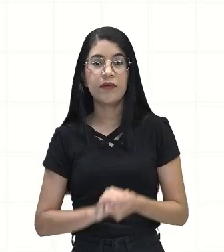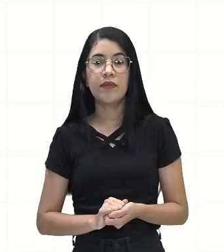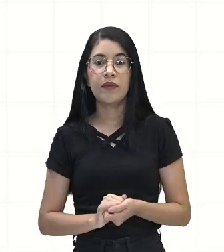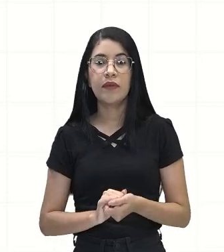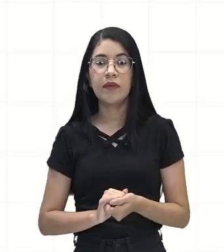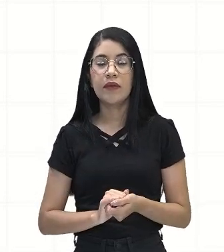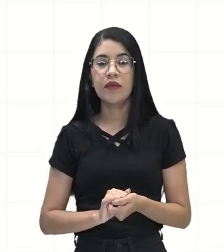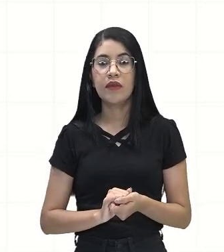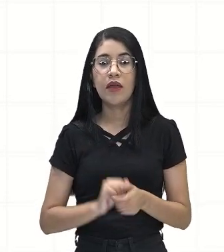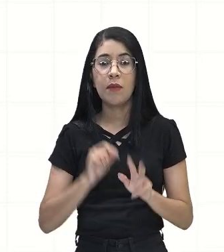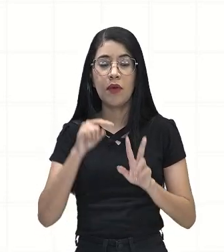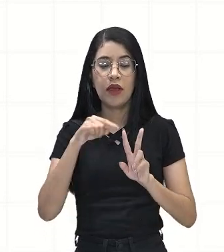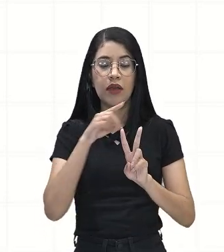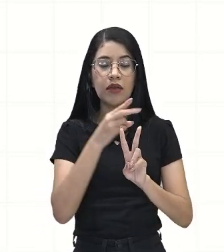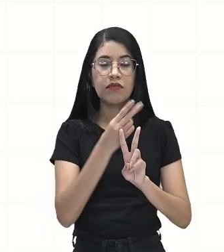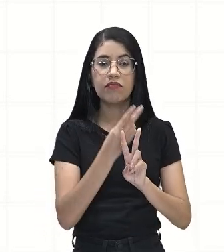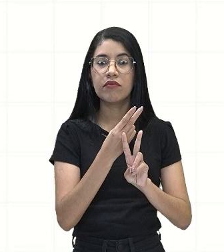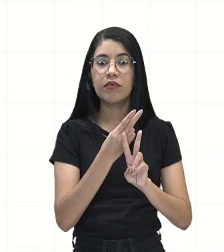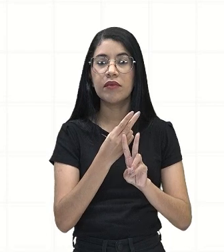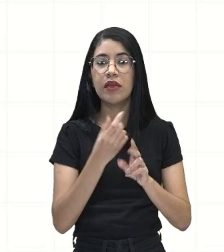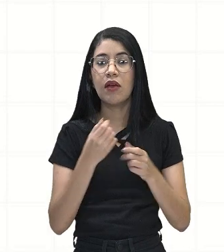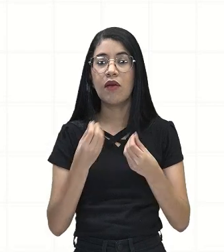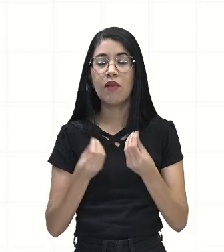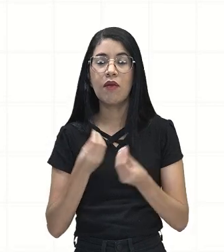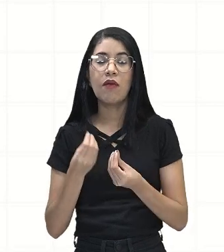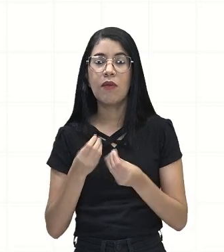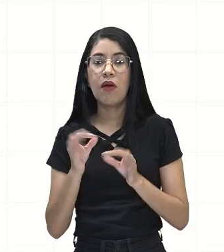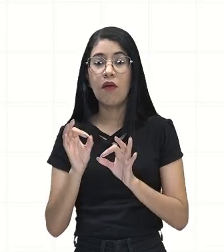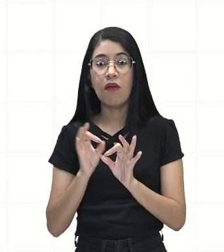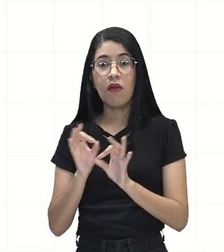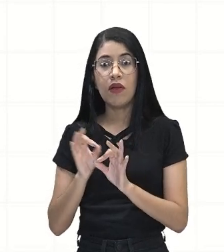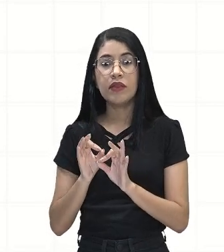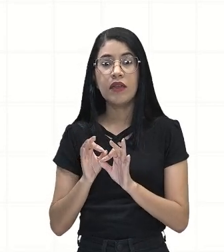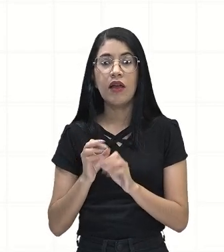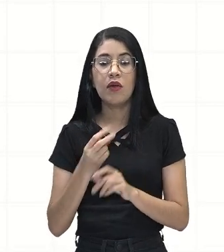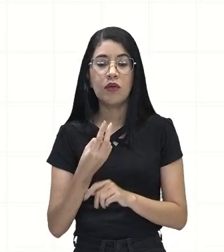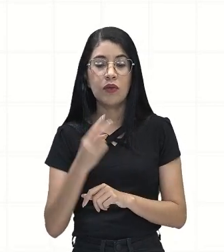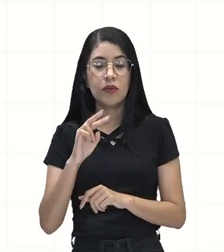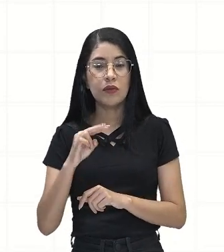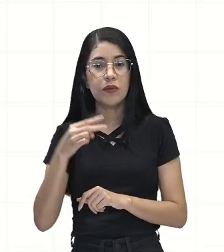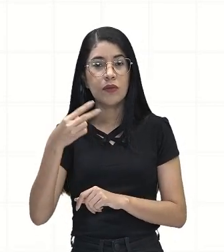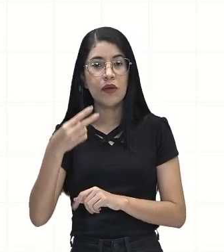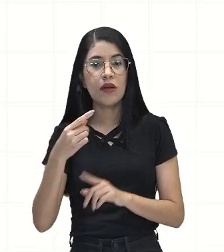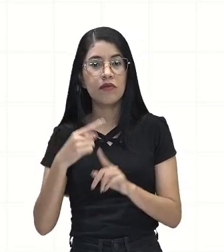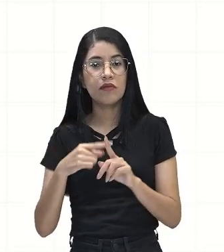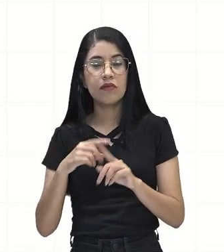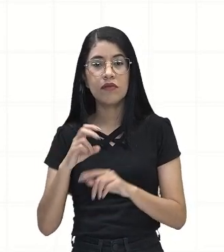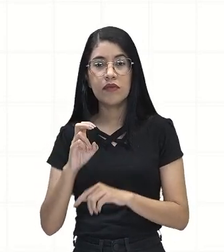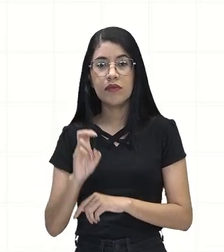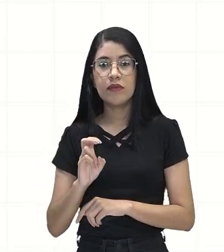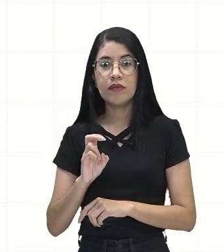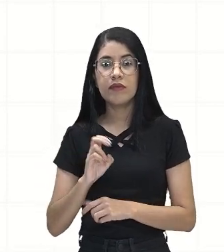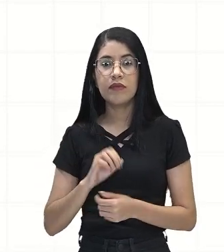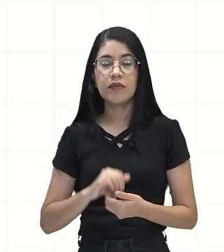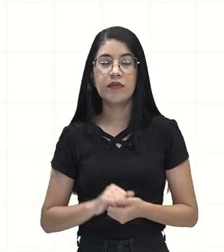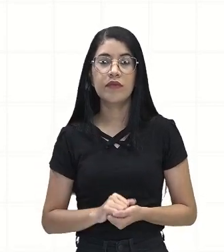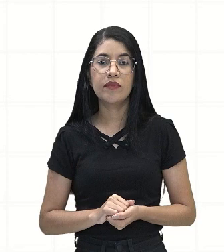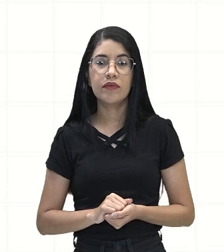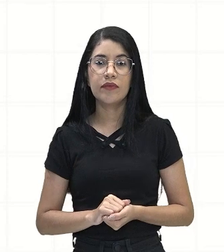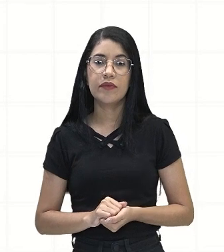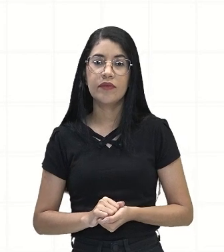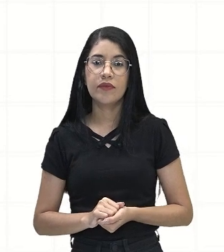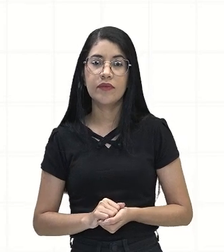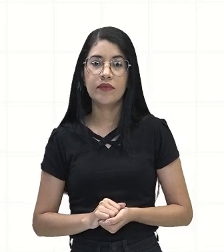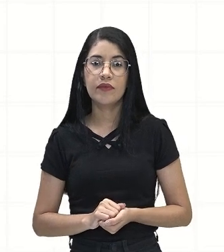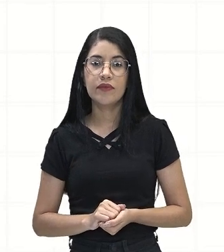2, a ideia sempre vai ser, né, trabalhar com potências igual ao índice. Então vai ficar 2 ao quadrado